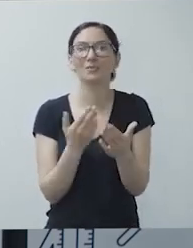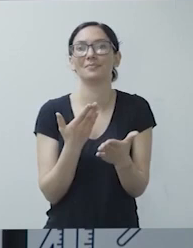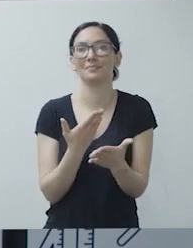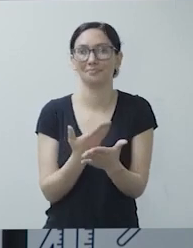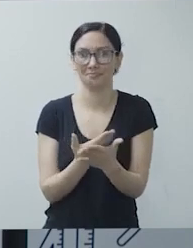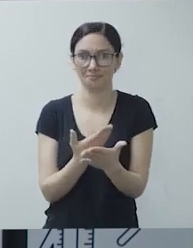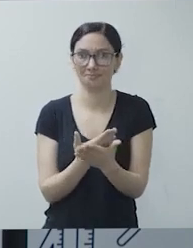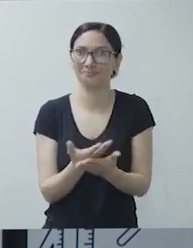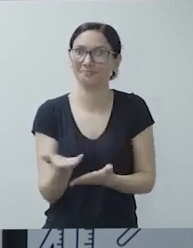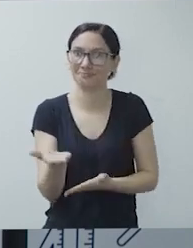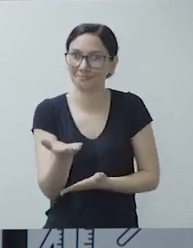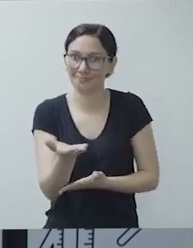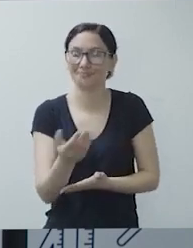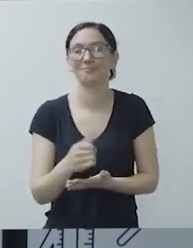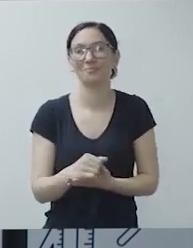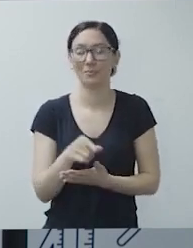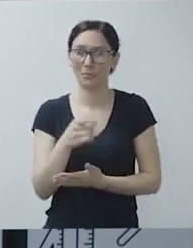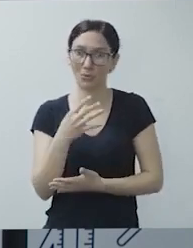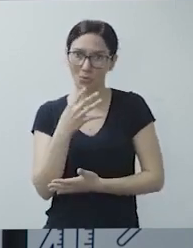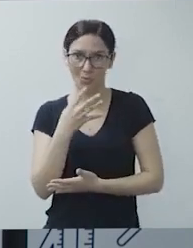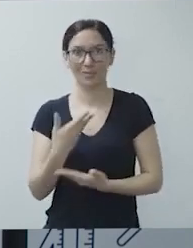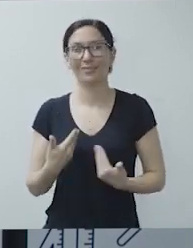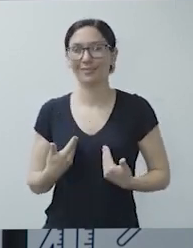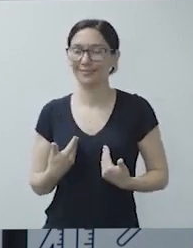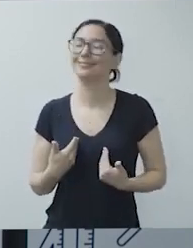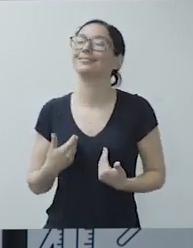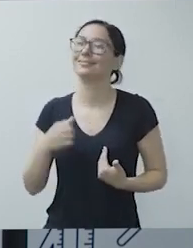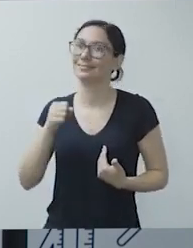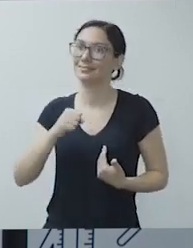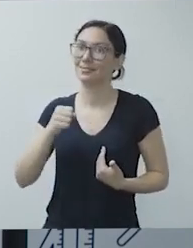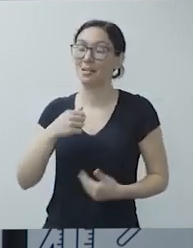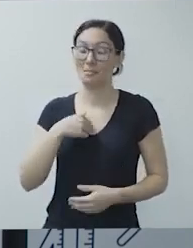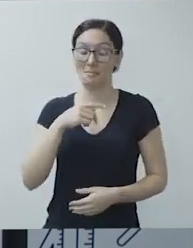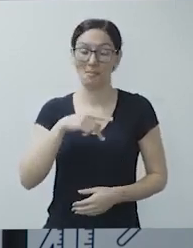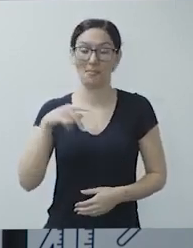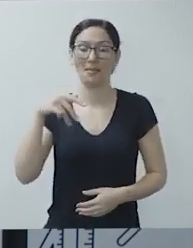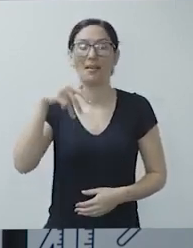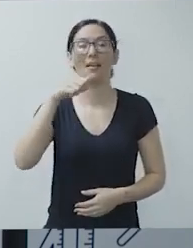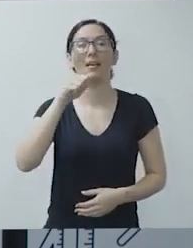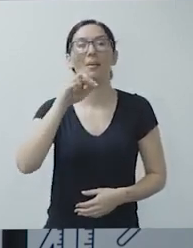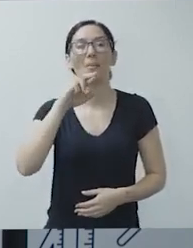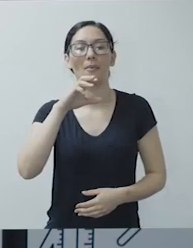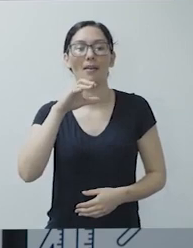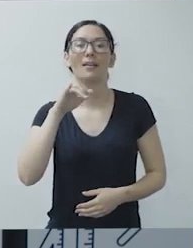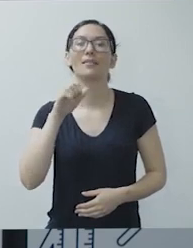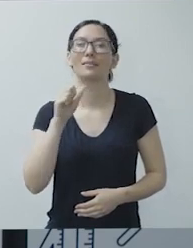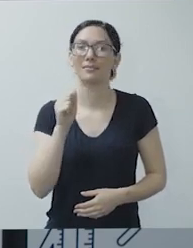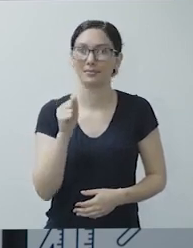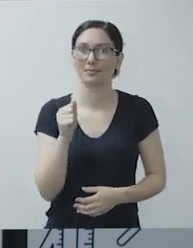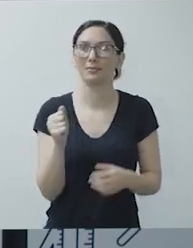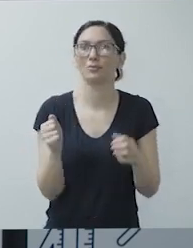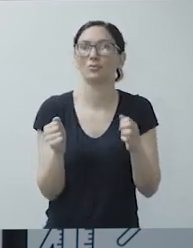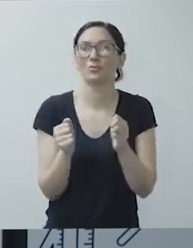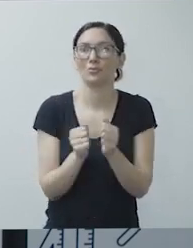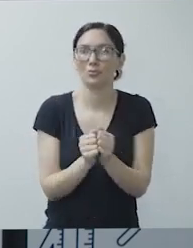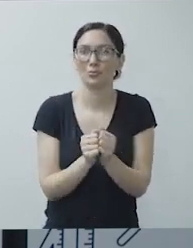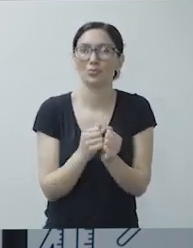aula. E vocês já me conhecem, não é mesmo? Eu sou a professora Márcia e juntos aqui